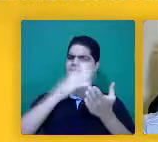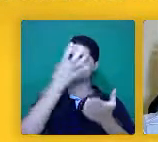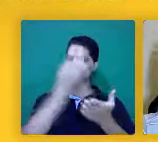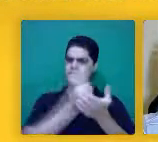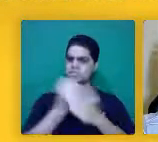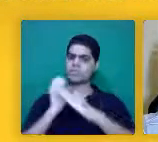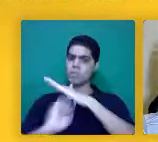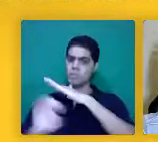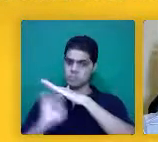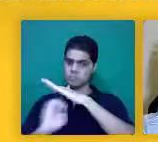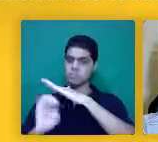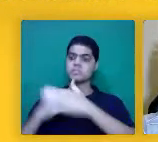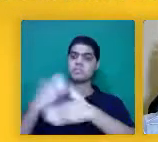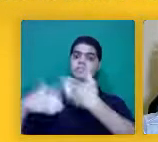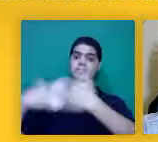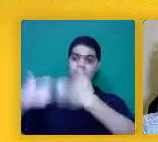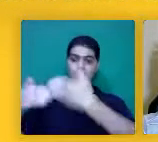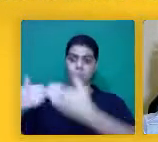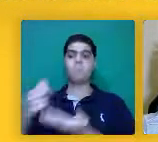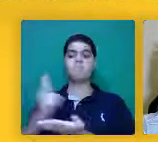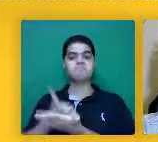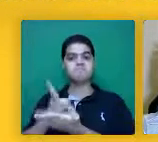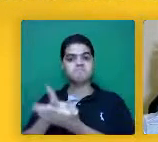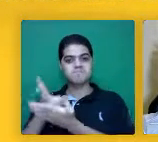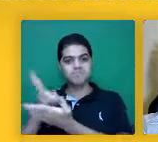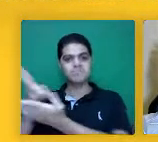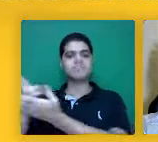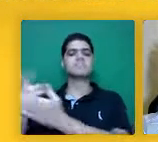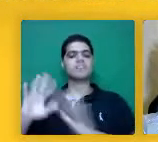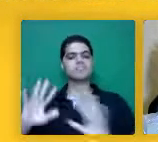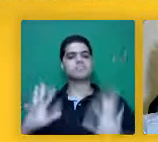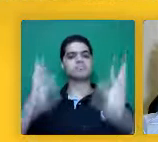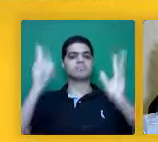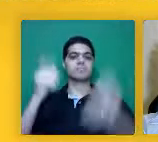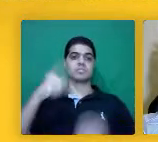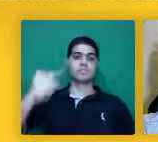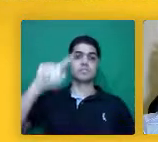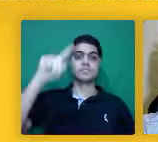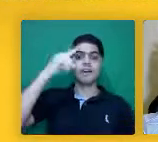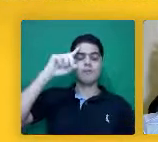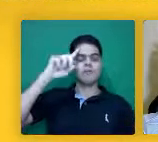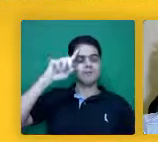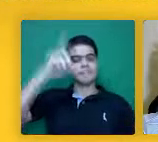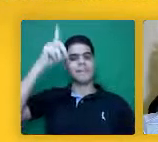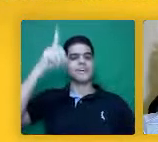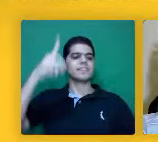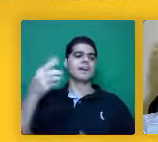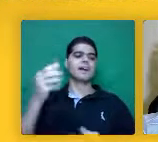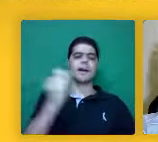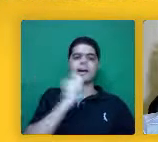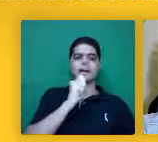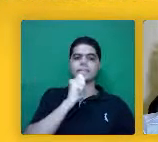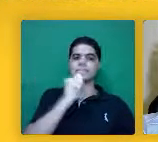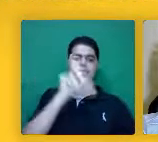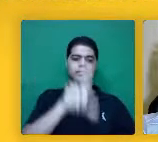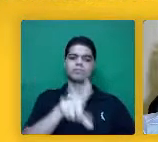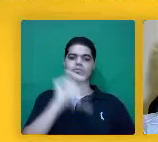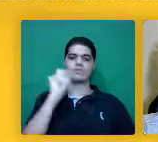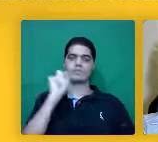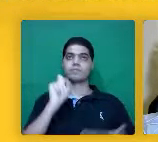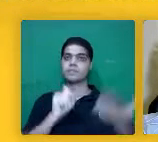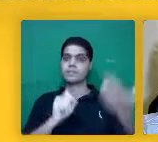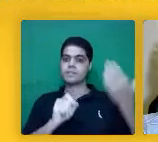dar continuidade na maratona. Então, se a sua ideia não foi a premiada,